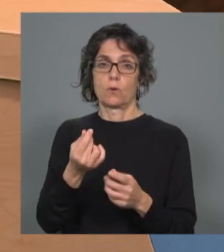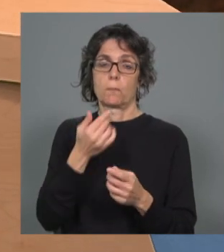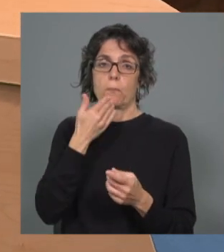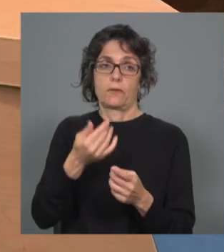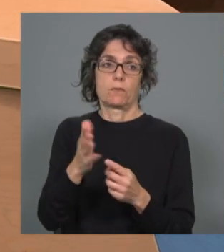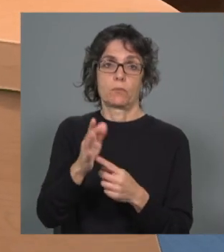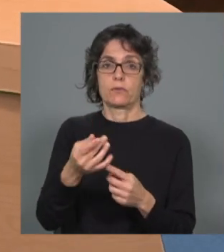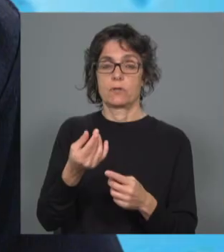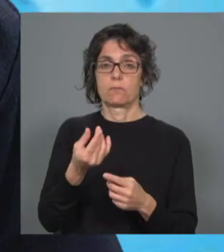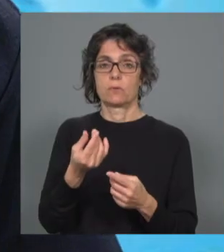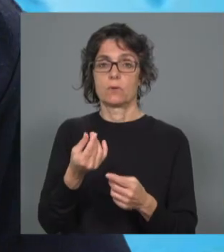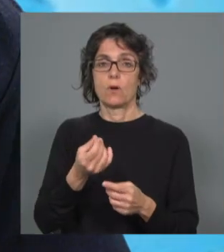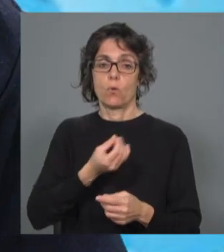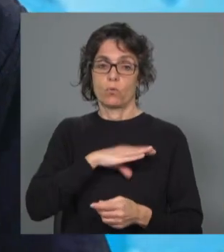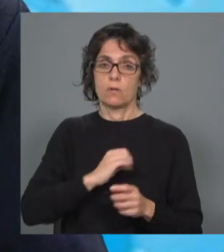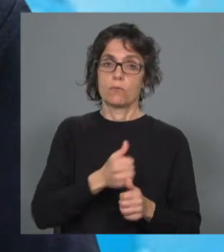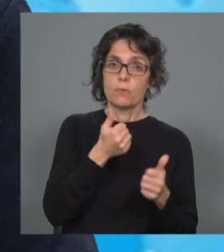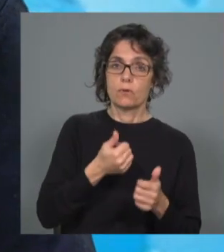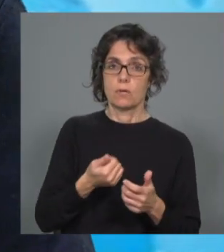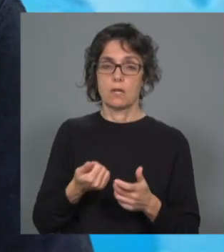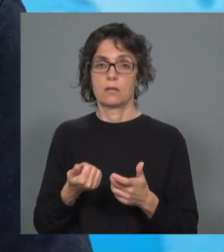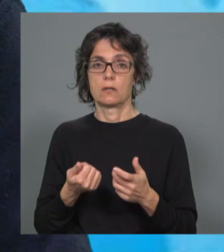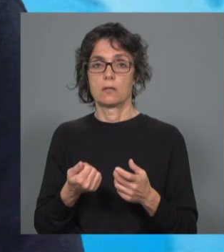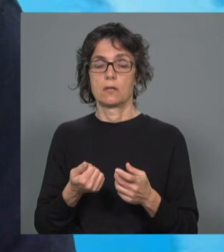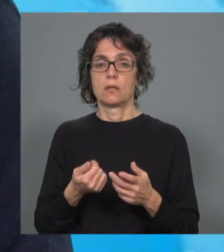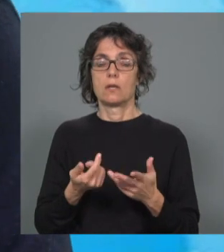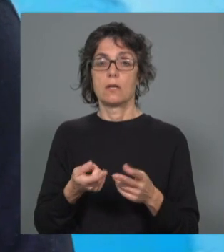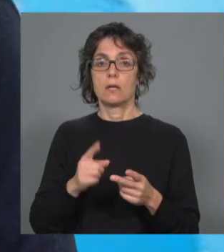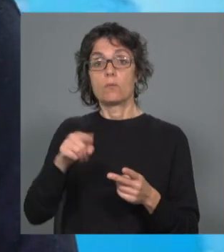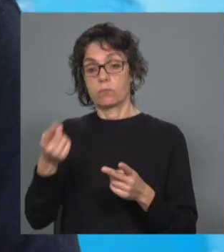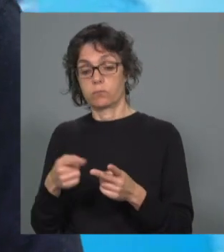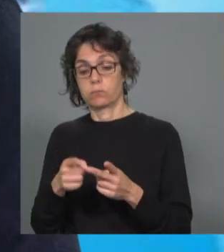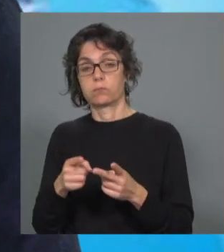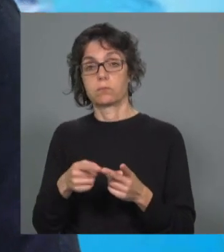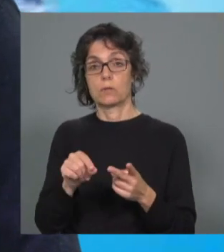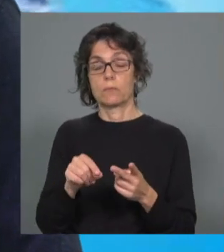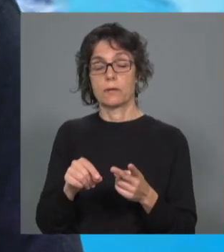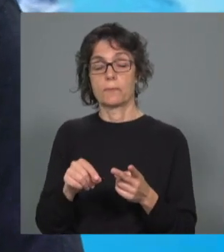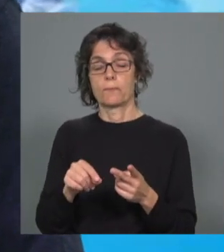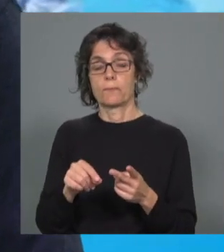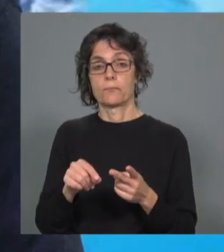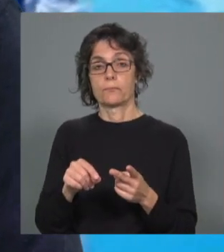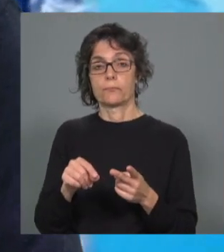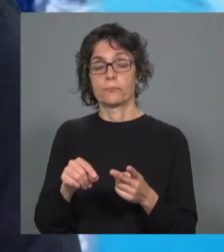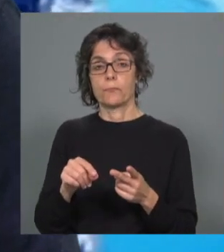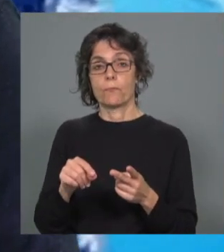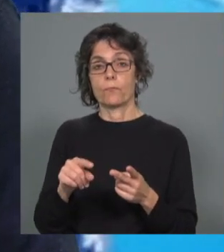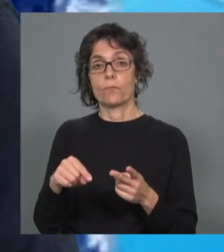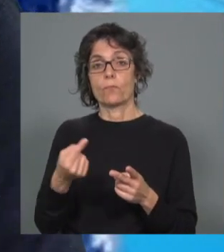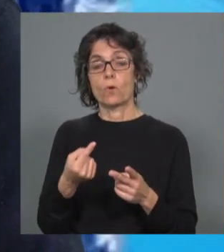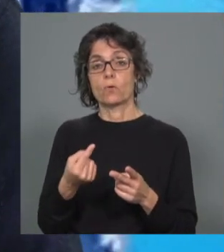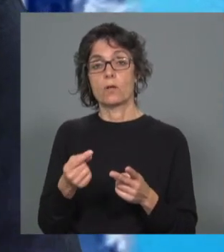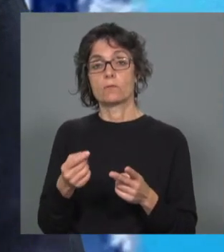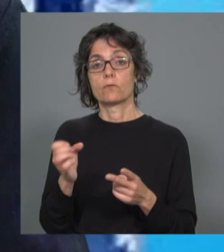baixos, etc. Por outro lado, outro tipo de empregos que têm, digamos, trabalhadores